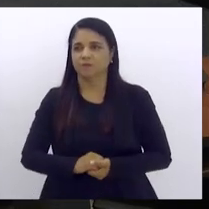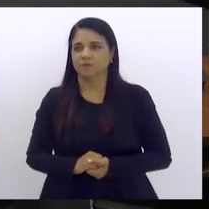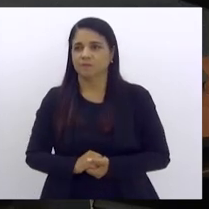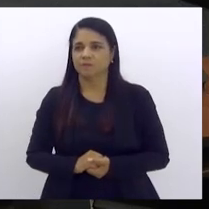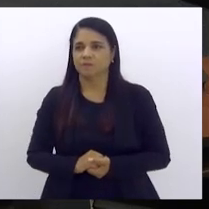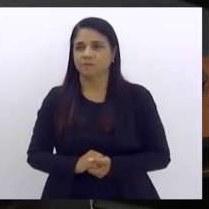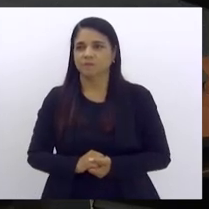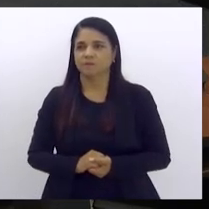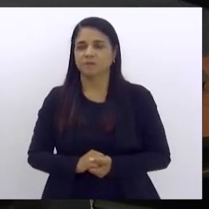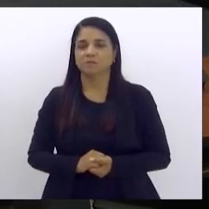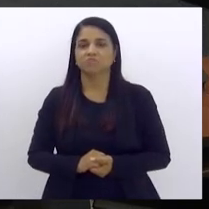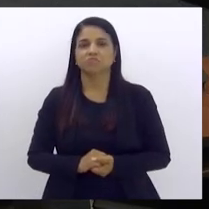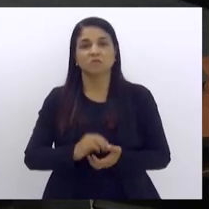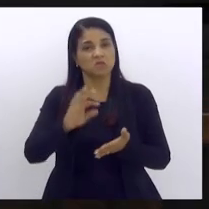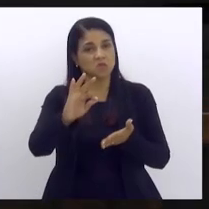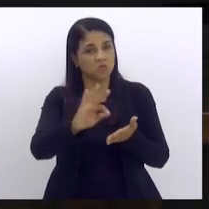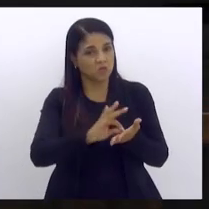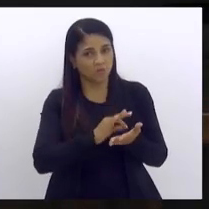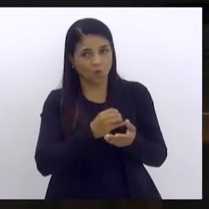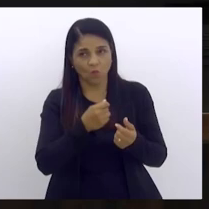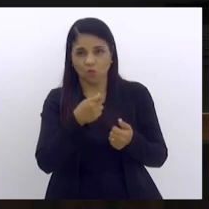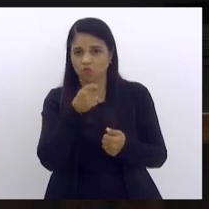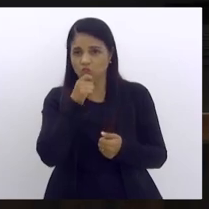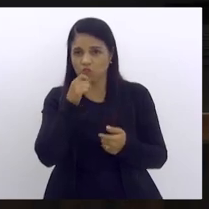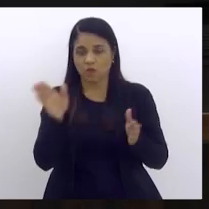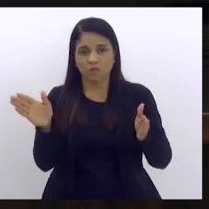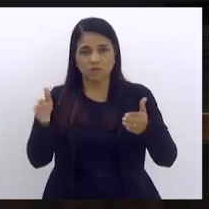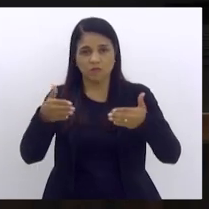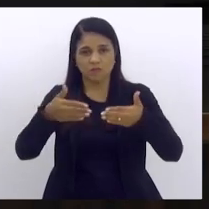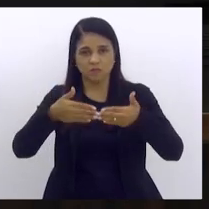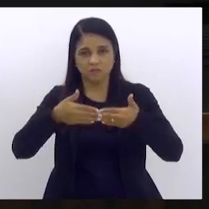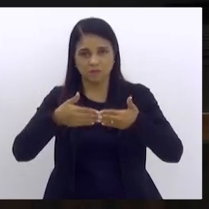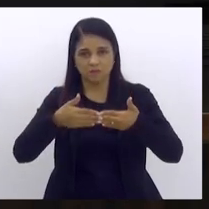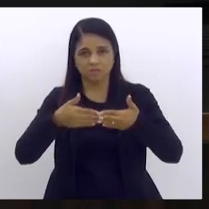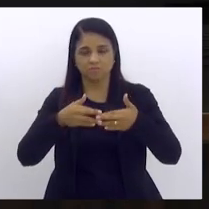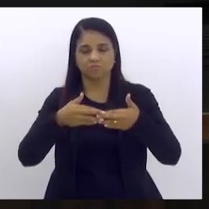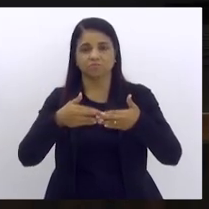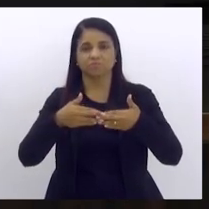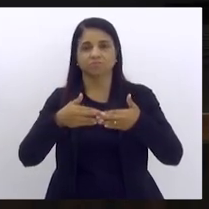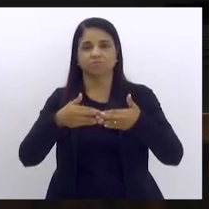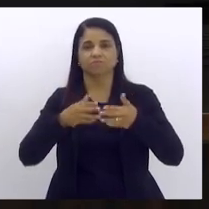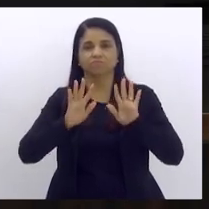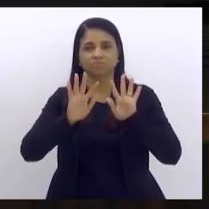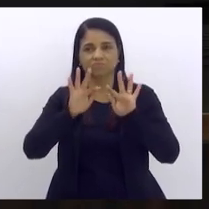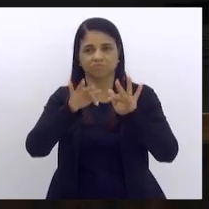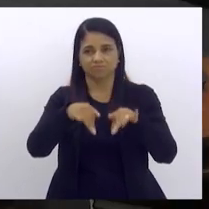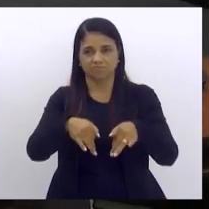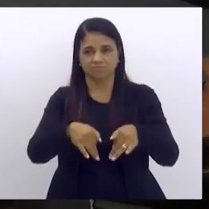Não havendo mais orador inscrito, a presidência encerra a presente reunião, a presente sessão.